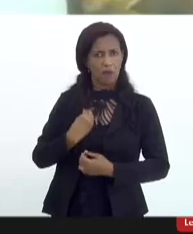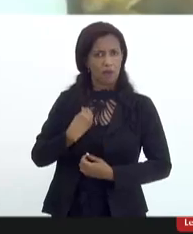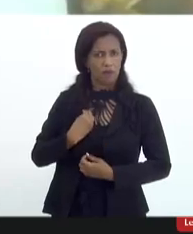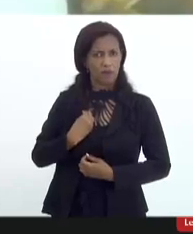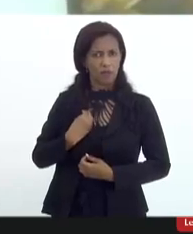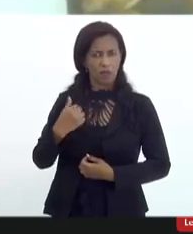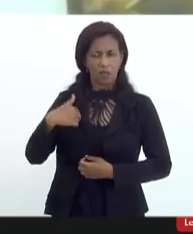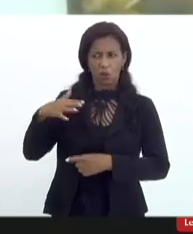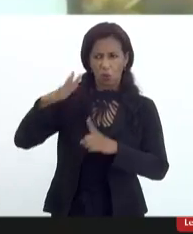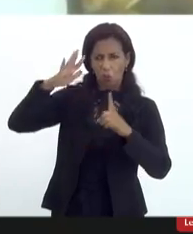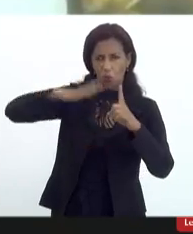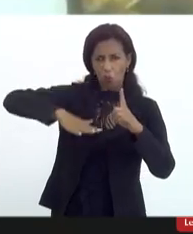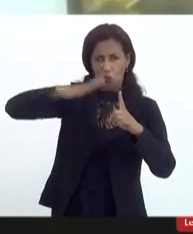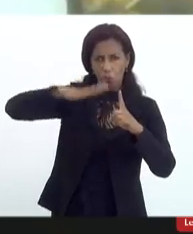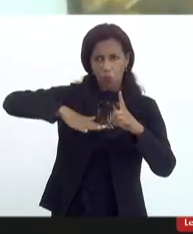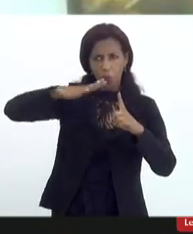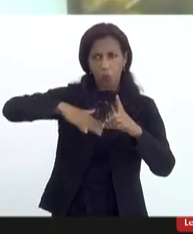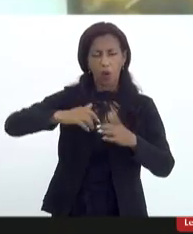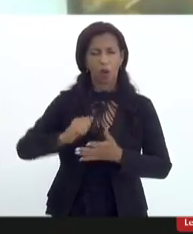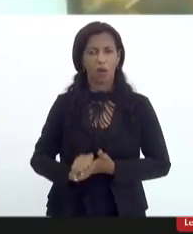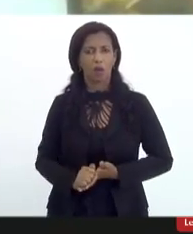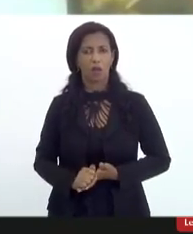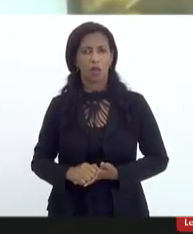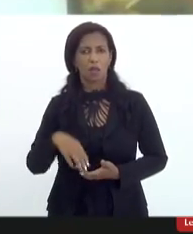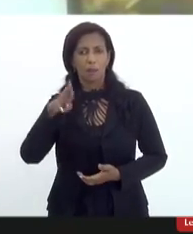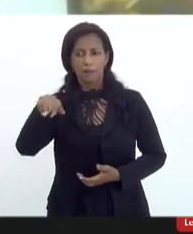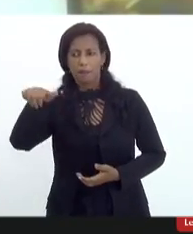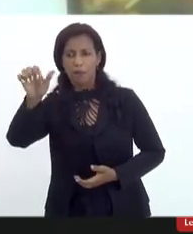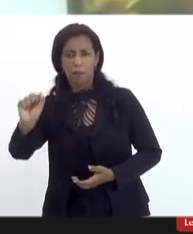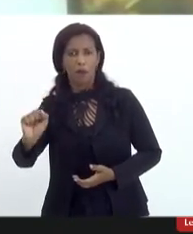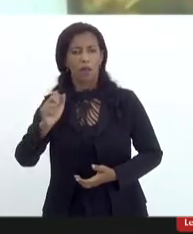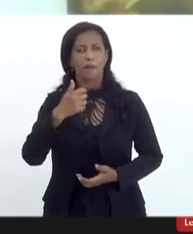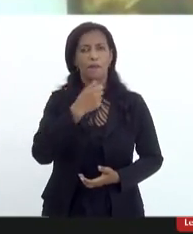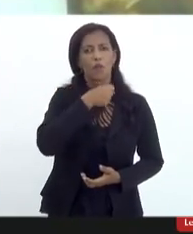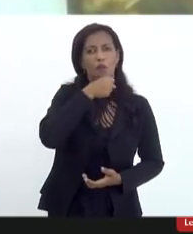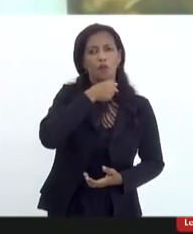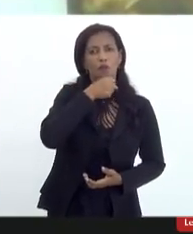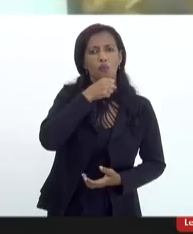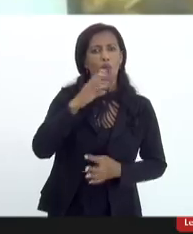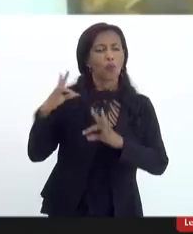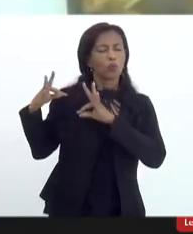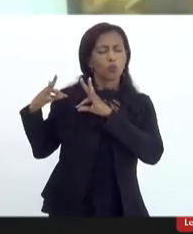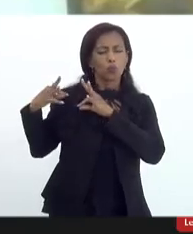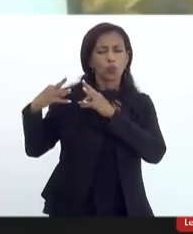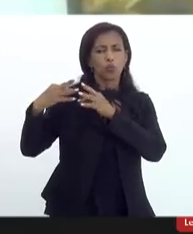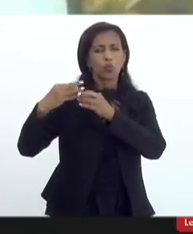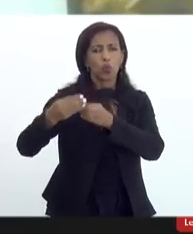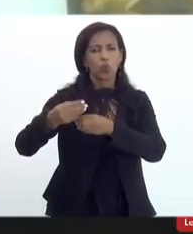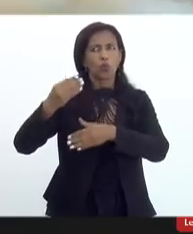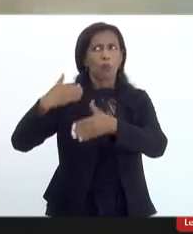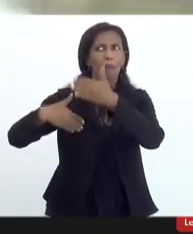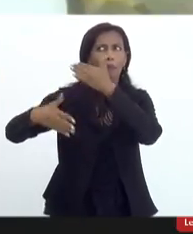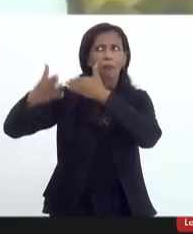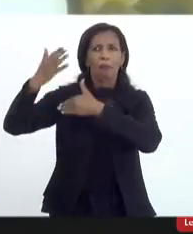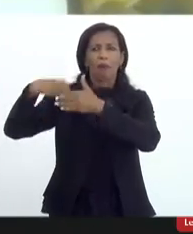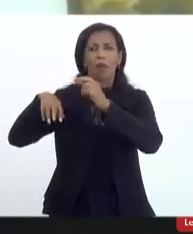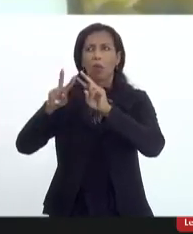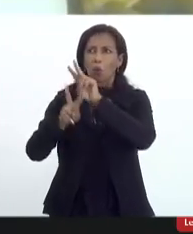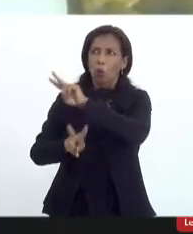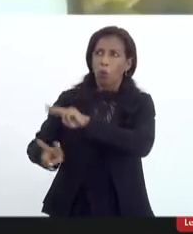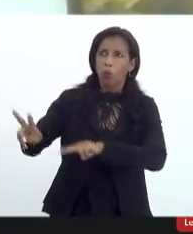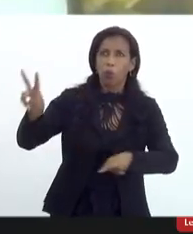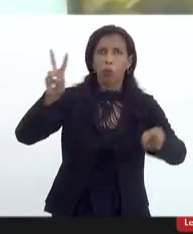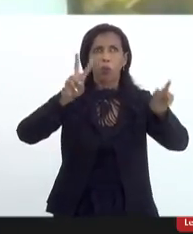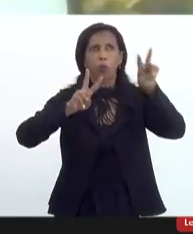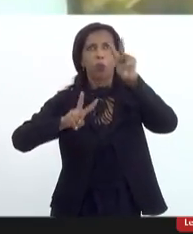eu cultuar meu ancestral mais próximo, minha mãe, meu avô, e todos os mais velhos. Eu olho toda